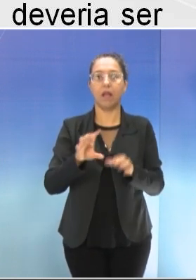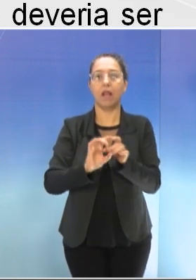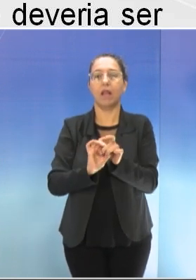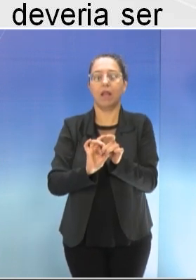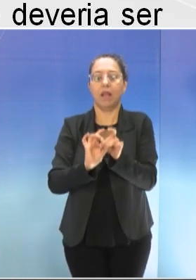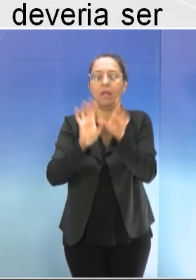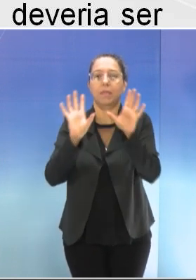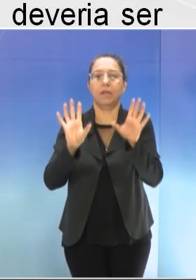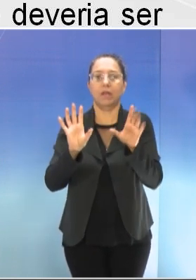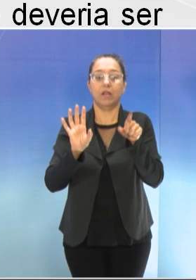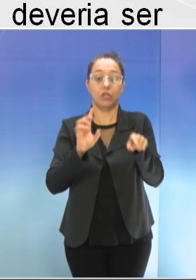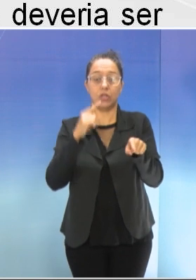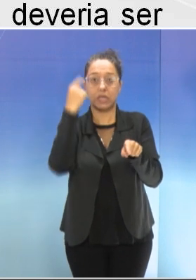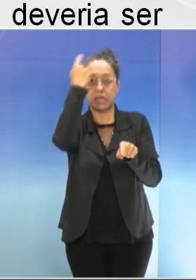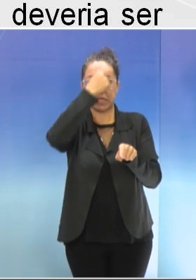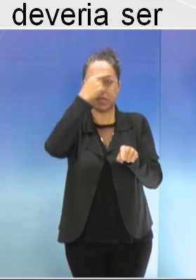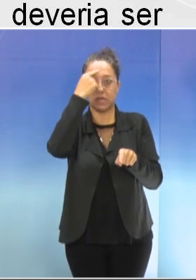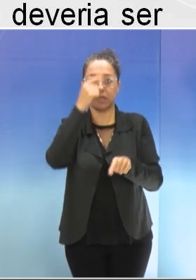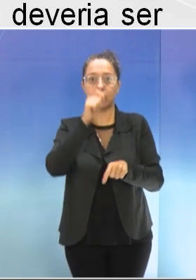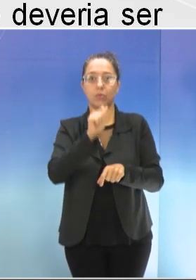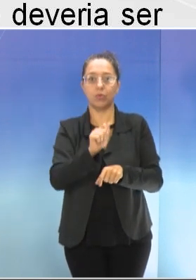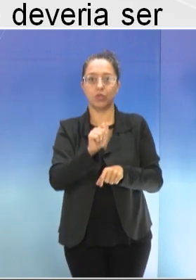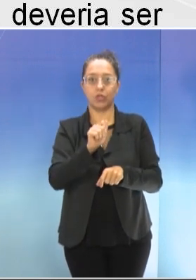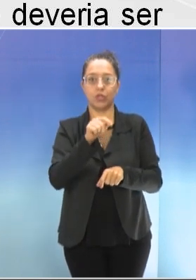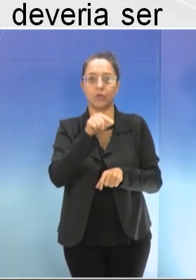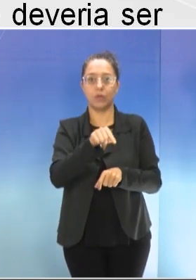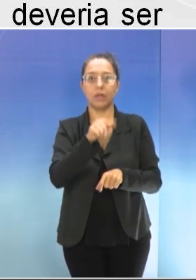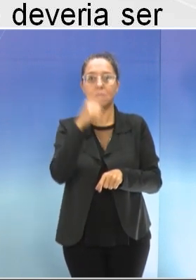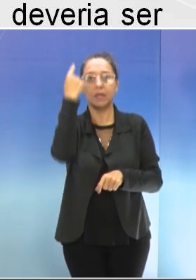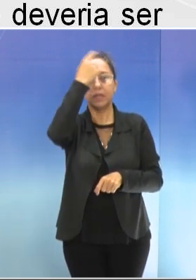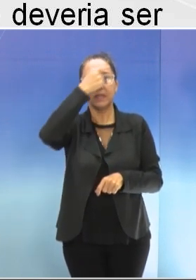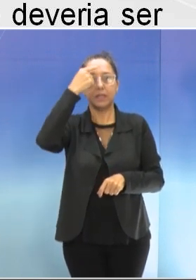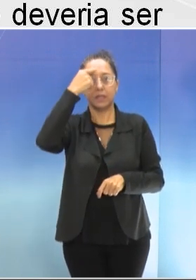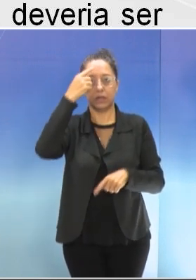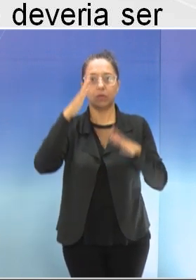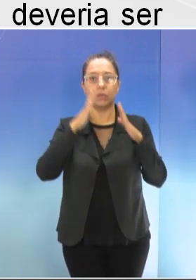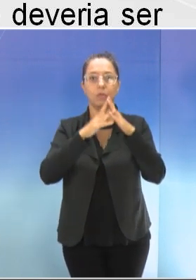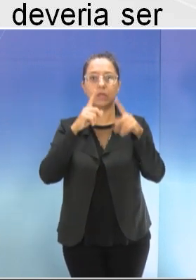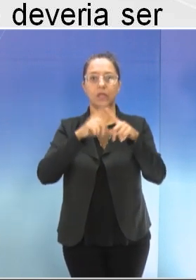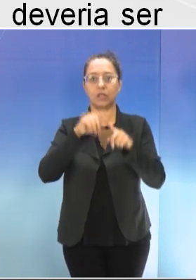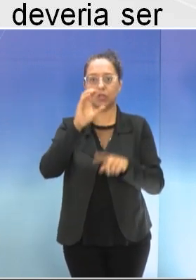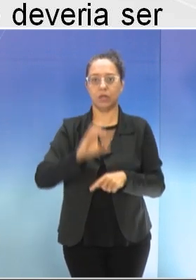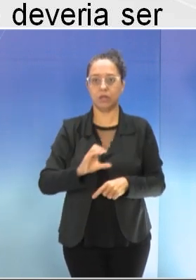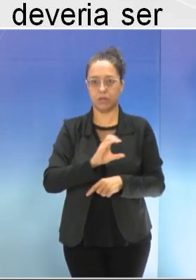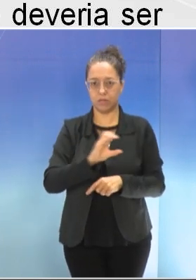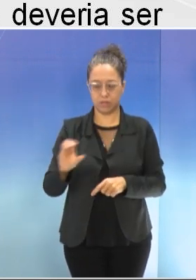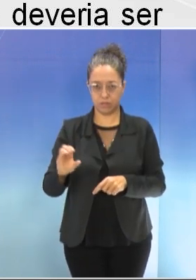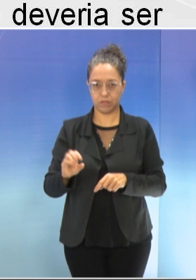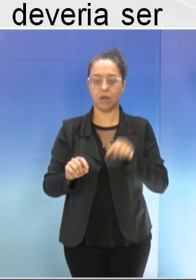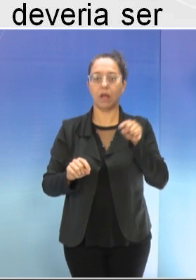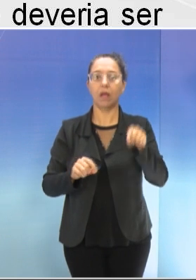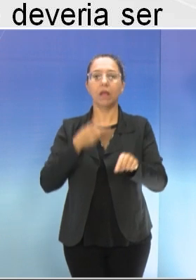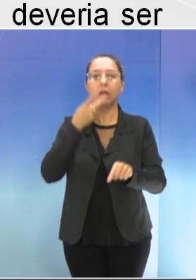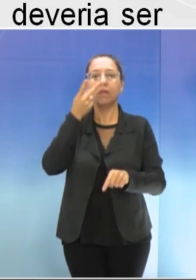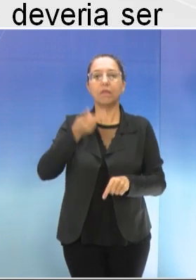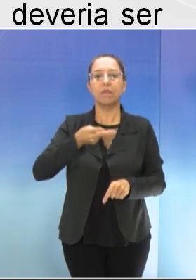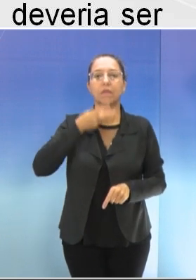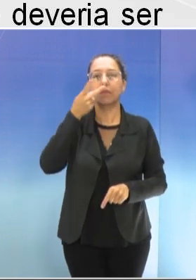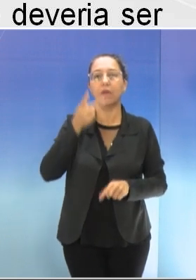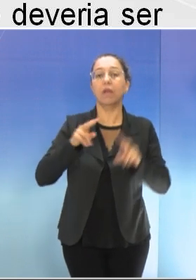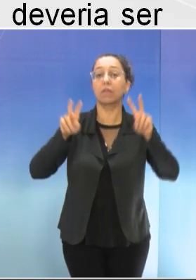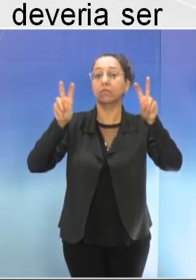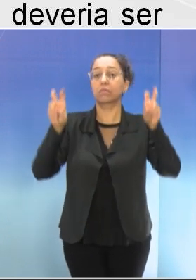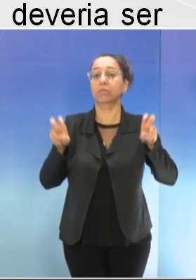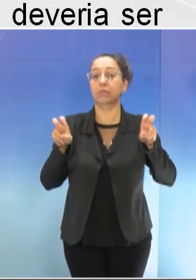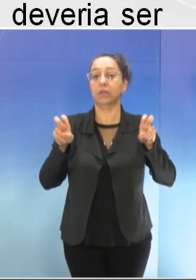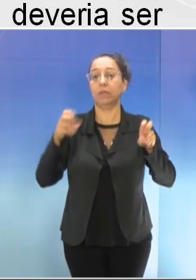o Agostinho, ele é considerado um santo da Igreja Católica, Santo Agostinho, e ele está falando também sobre